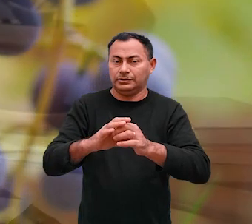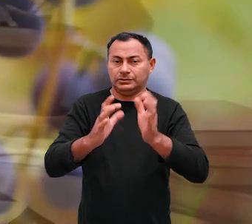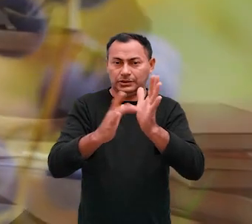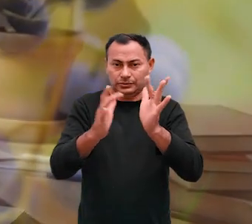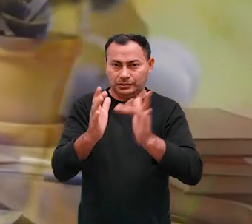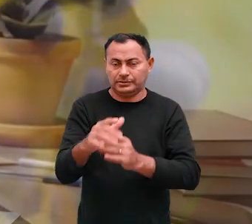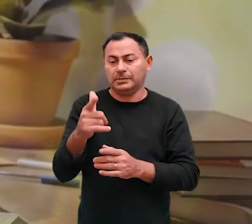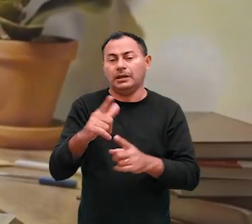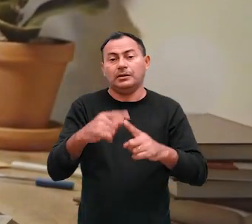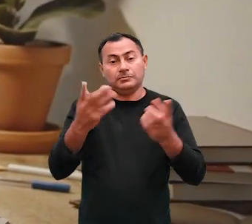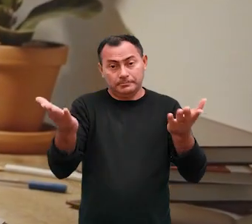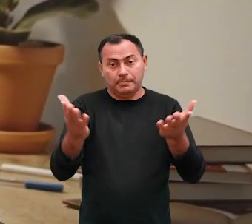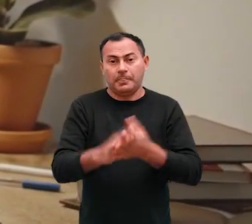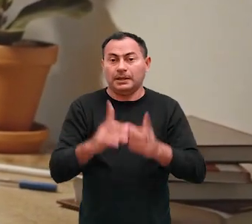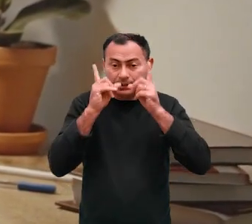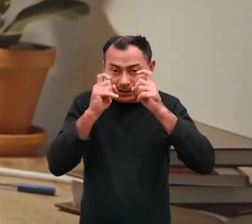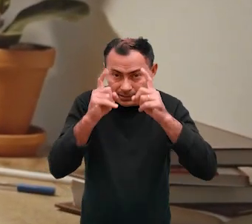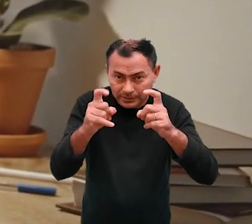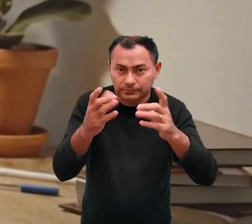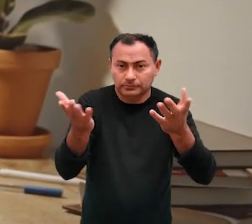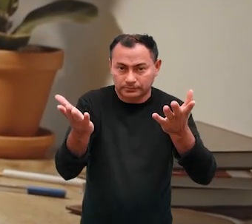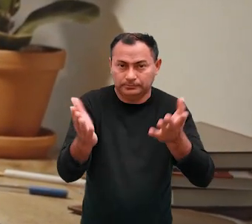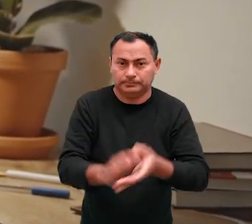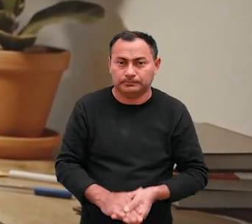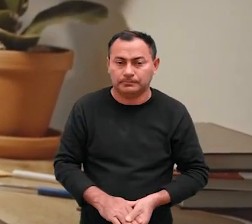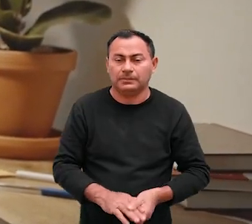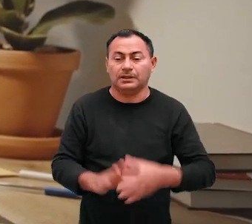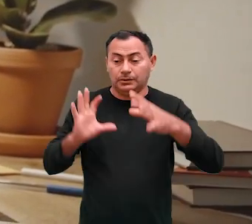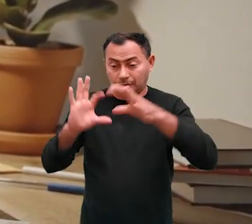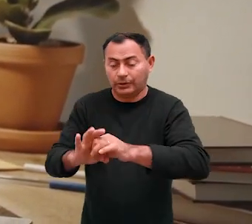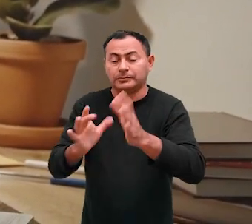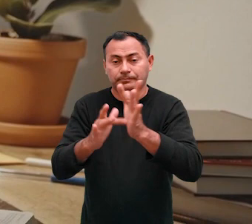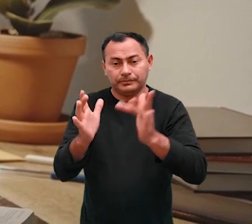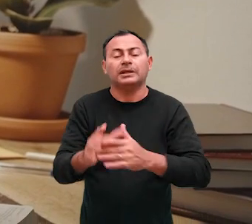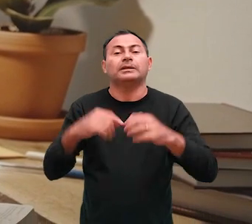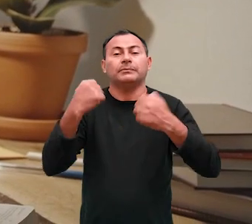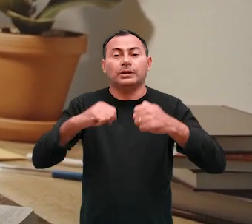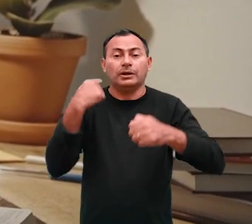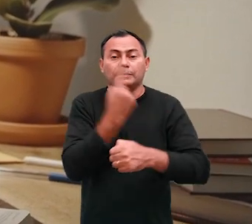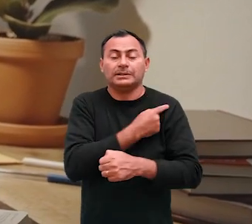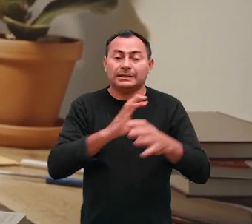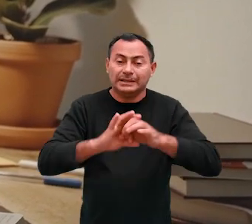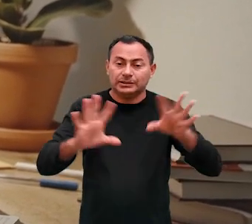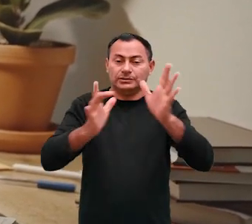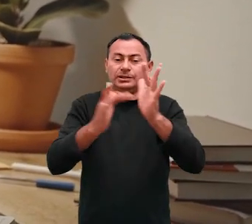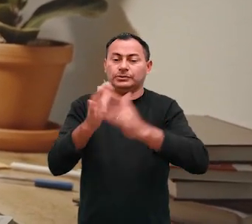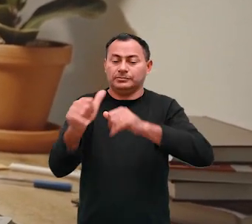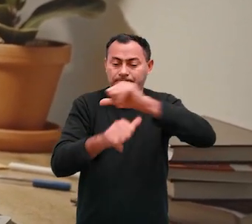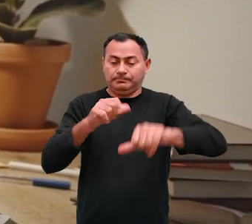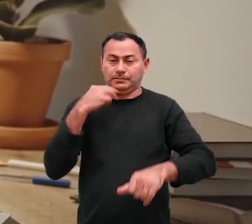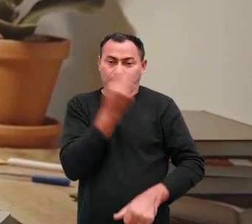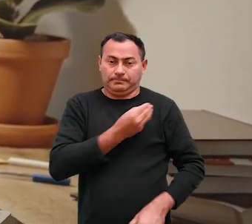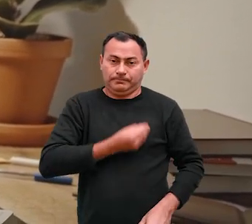Jesus. Essa é uma questão muito interessante. Temos que deixar Jesus trabalhar em nossas vidas.